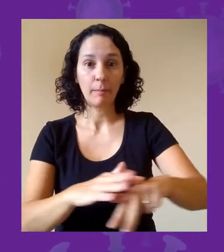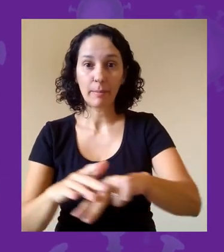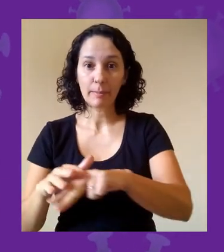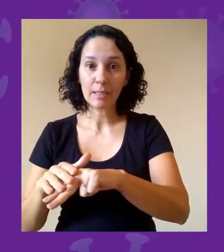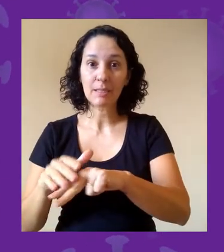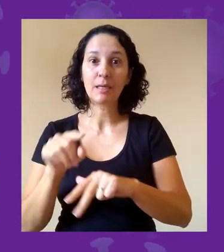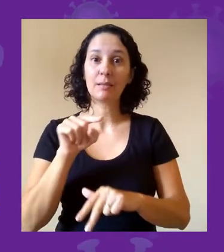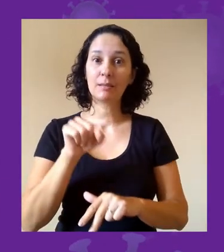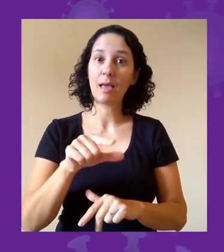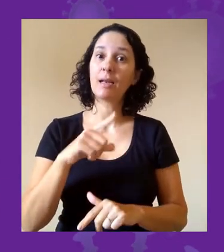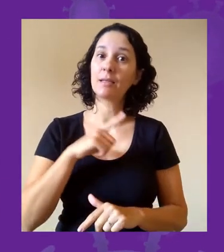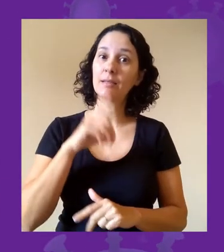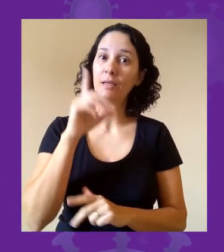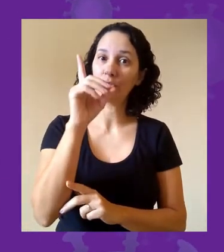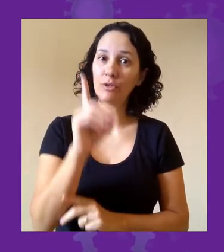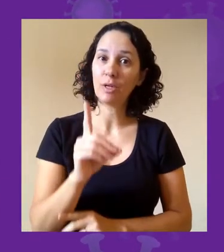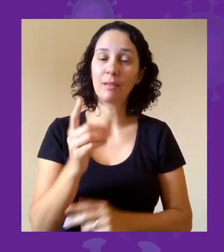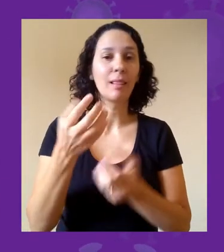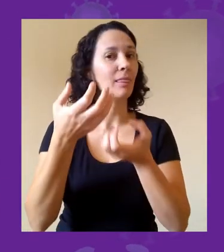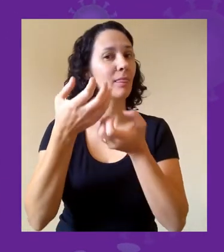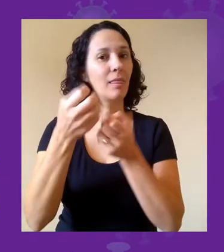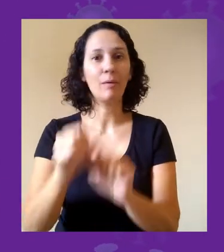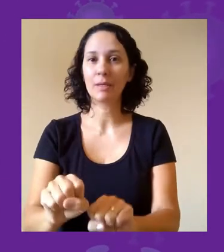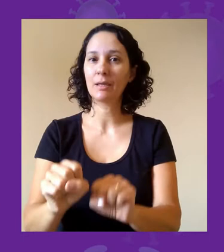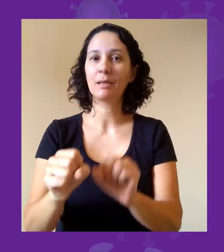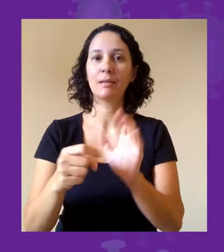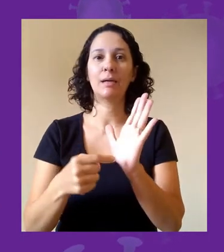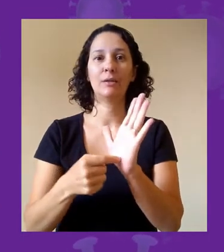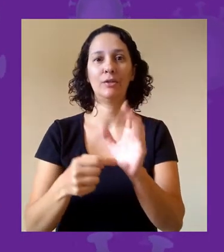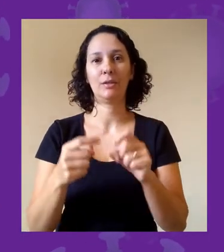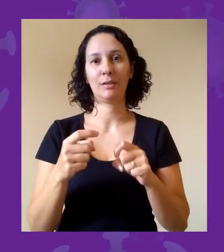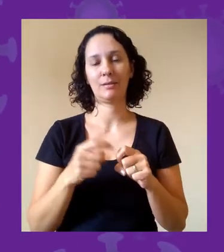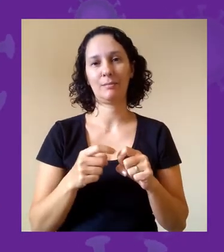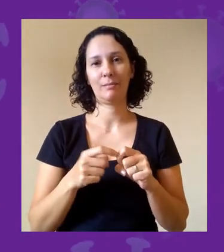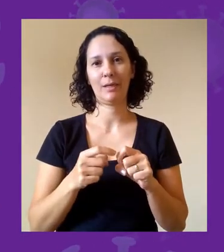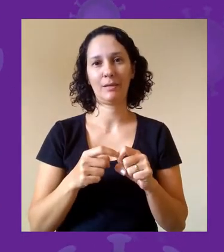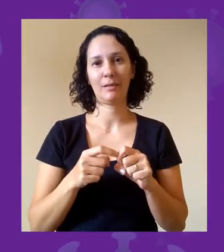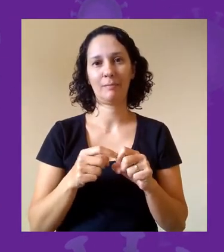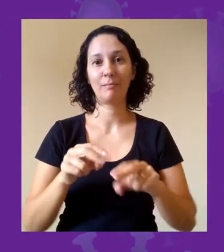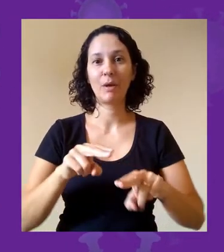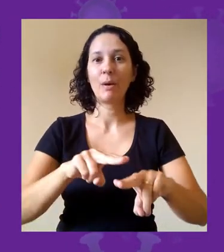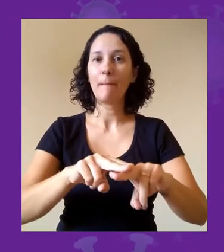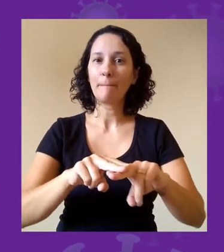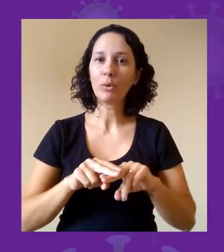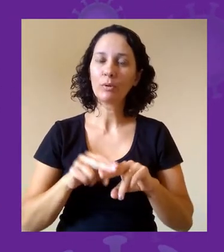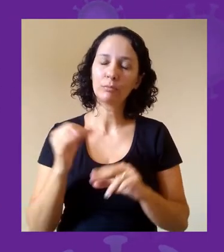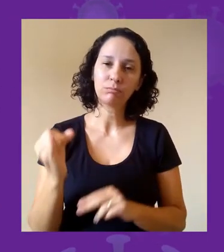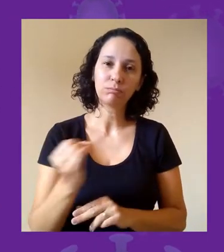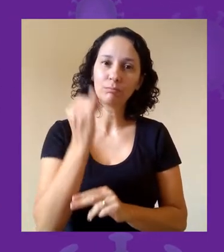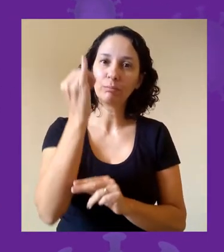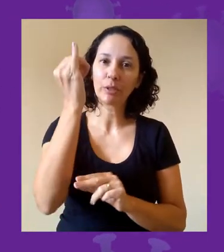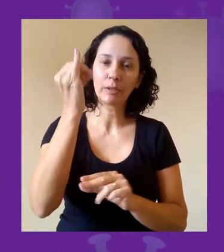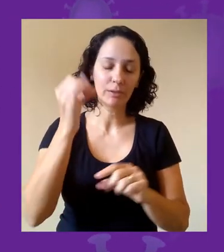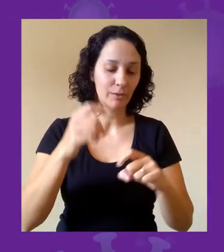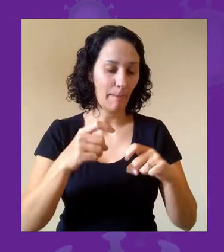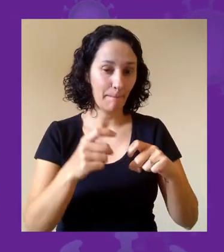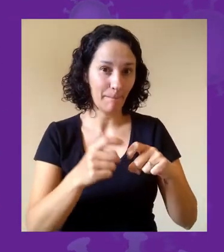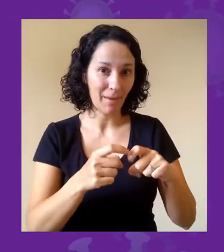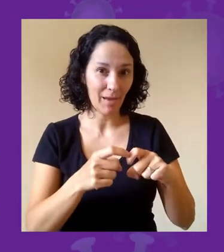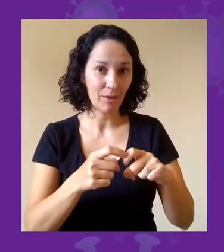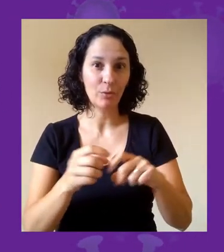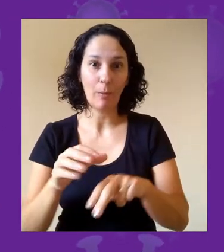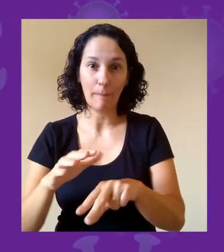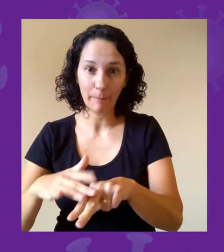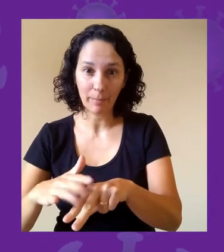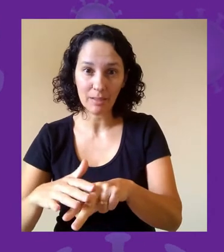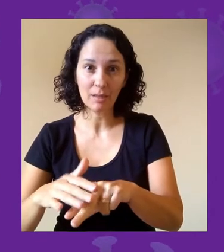risco nesta condição é com relação aos pacientes eles têm direito sim de recusar a prescrição médica